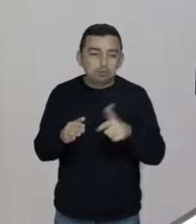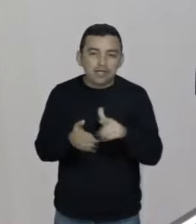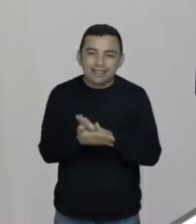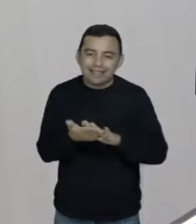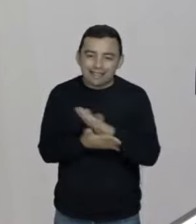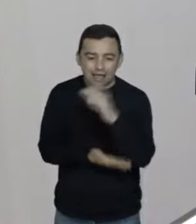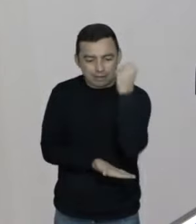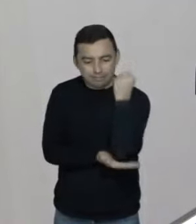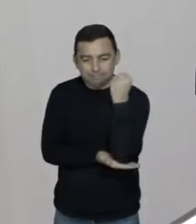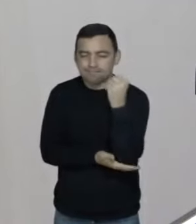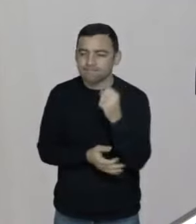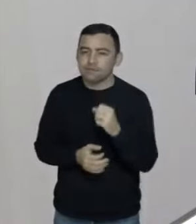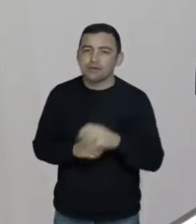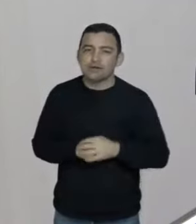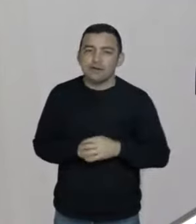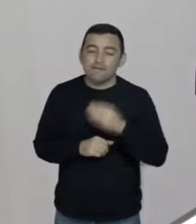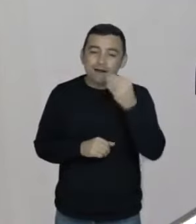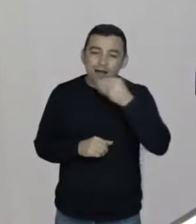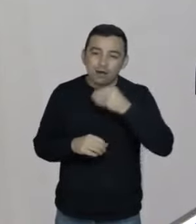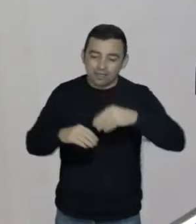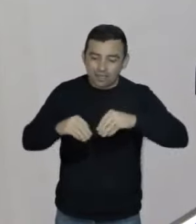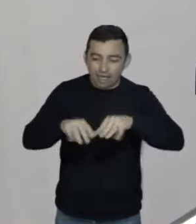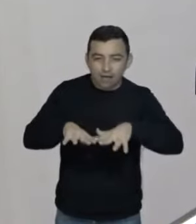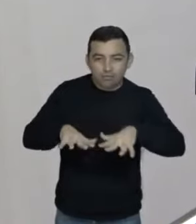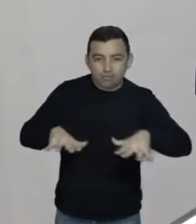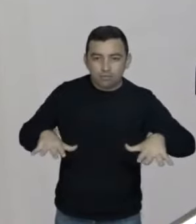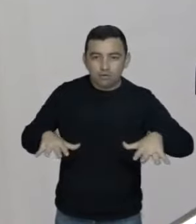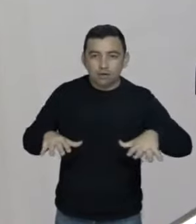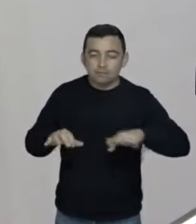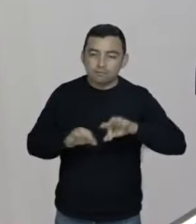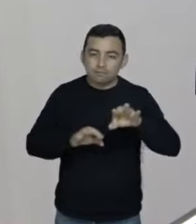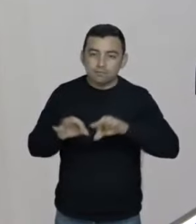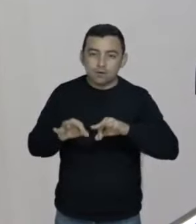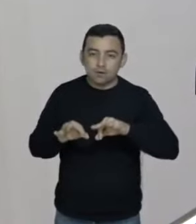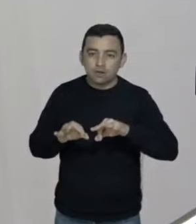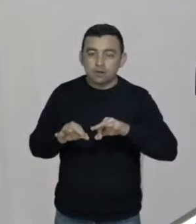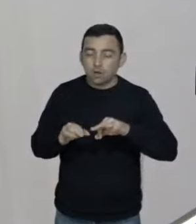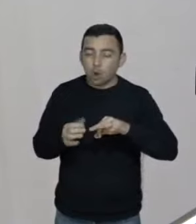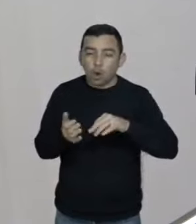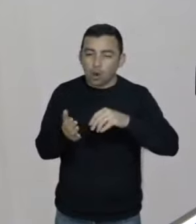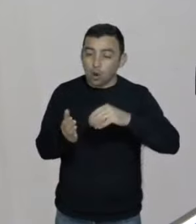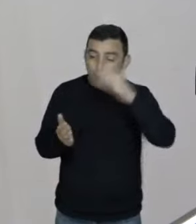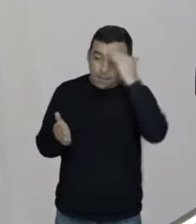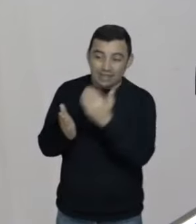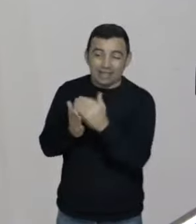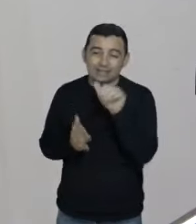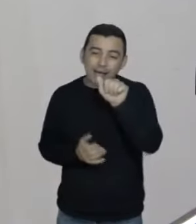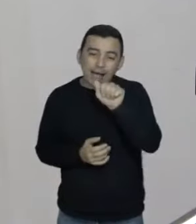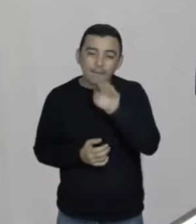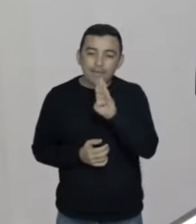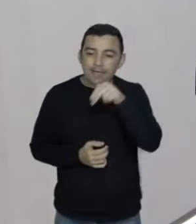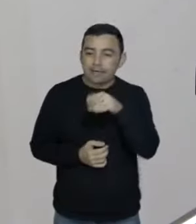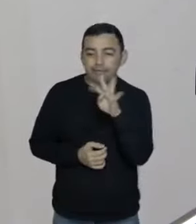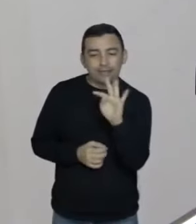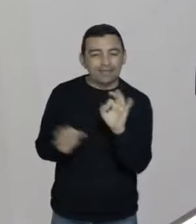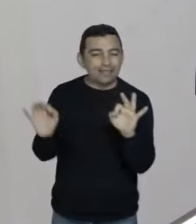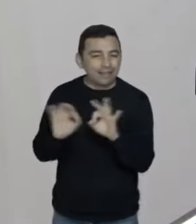incompatível com o terreno que a execução dos trabalhos não cumpriu com a norma técnica da ABNT Olha o absurdo